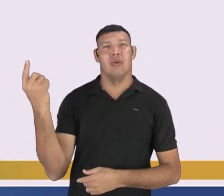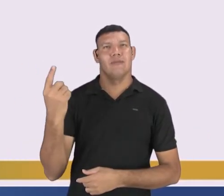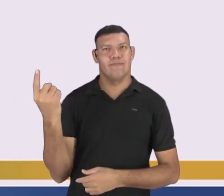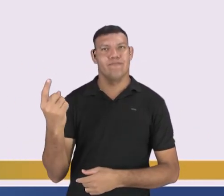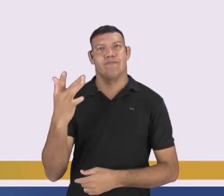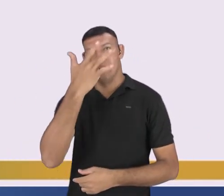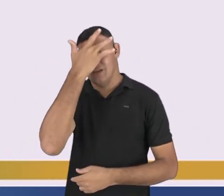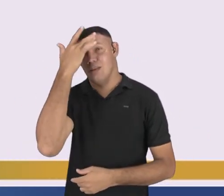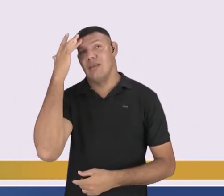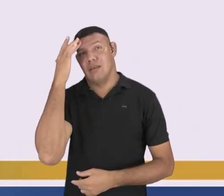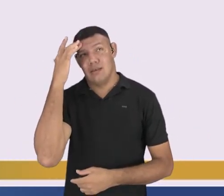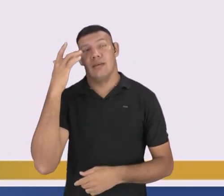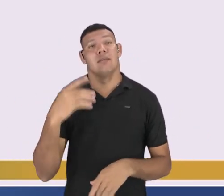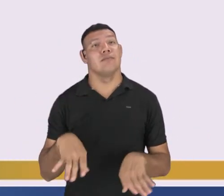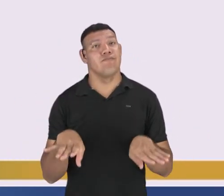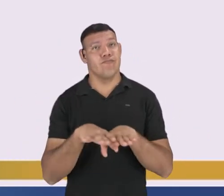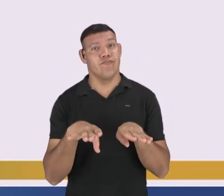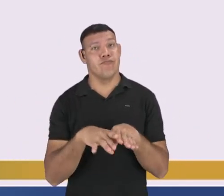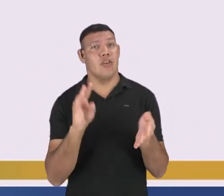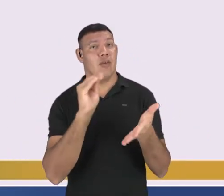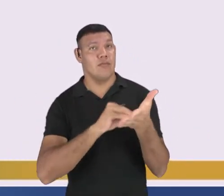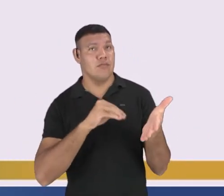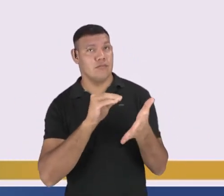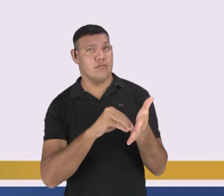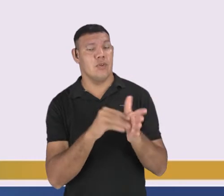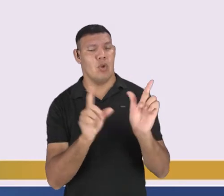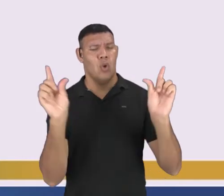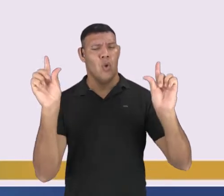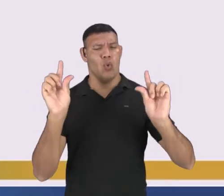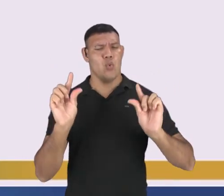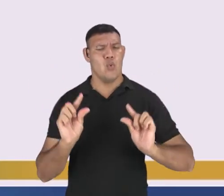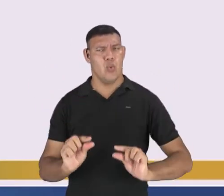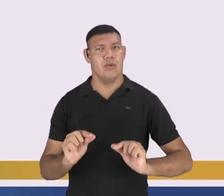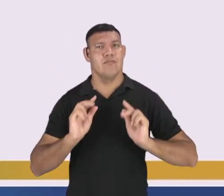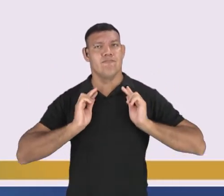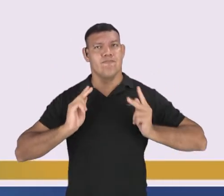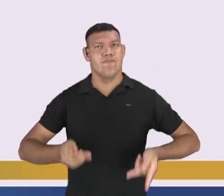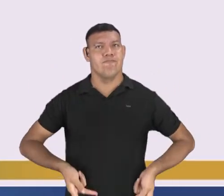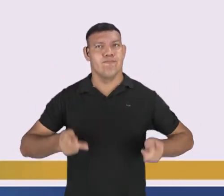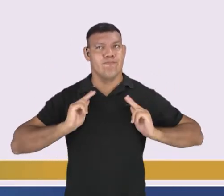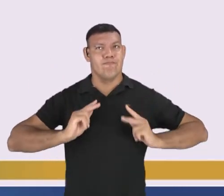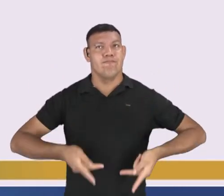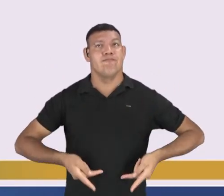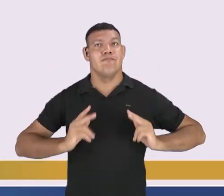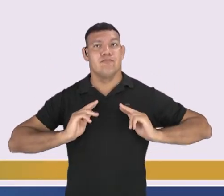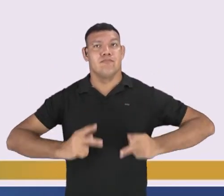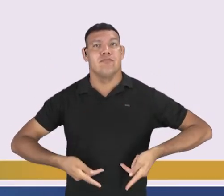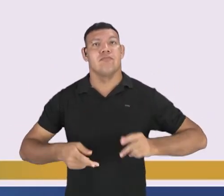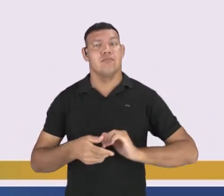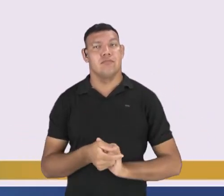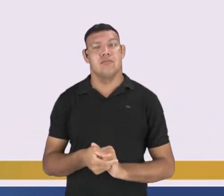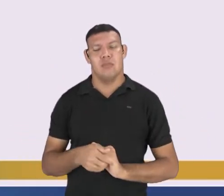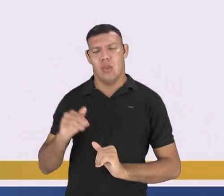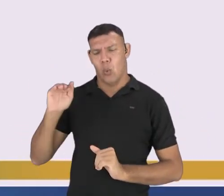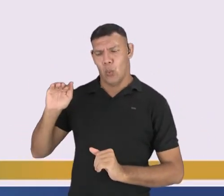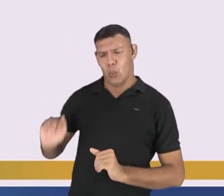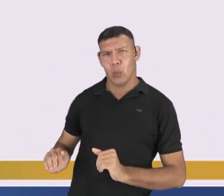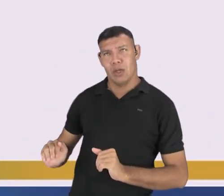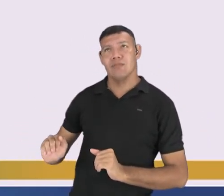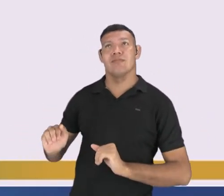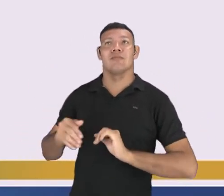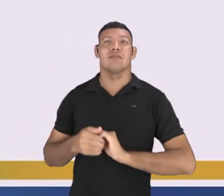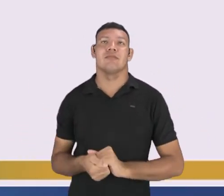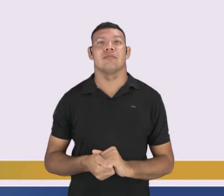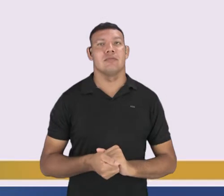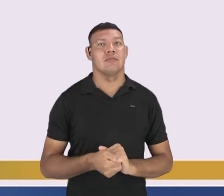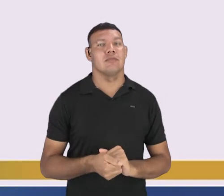pessoa. E a ausência desse hormônio, ou a diminuição desse hormônio, provoca o que nós chamamos de nanismo, que é